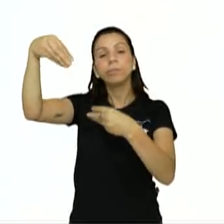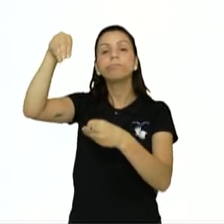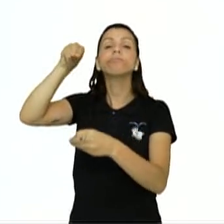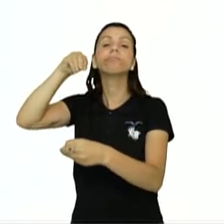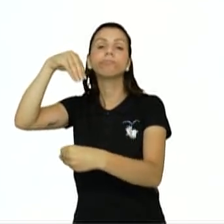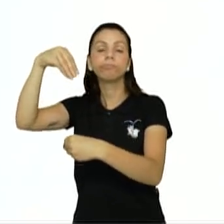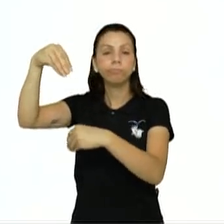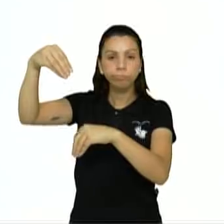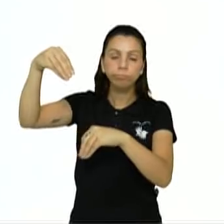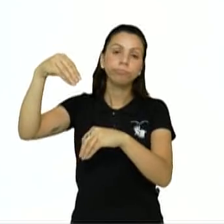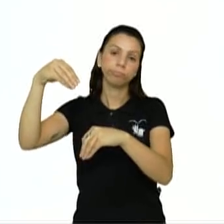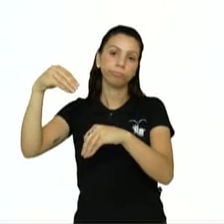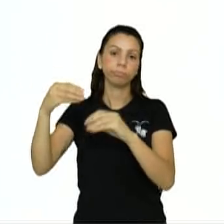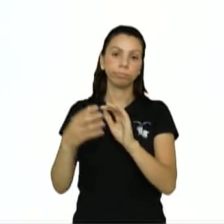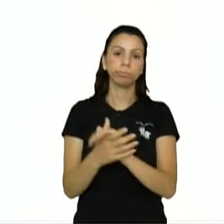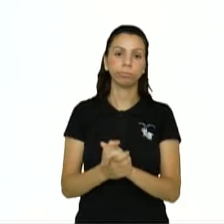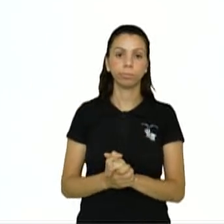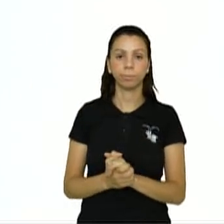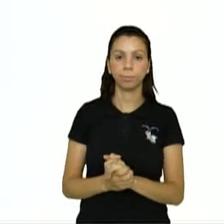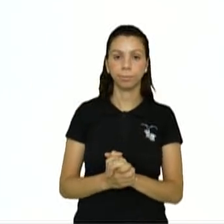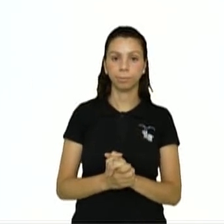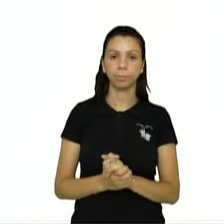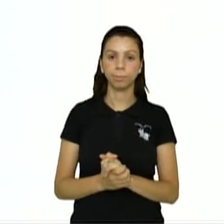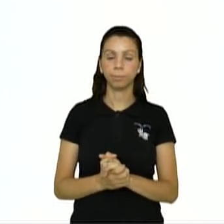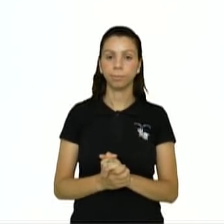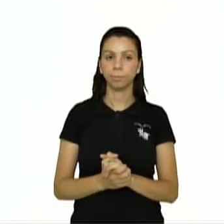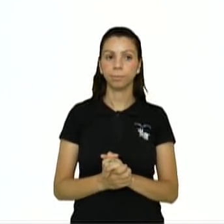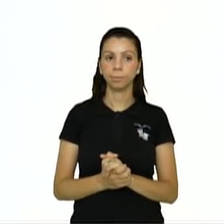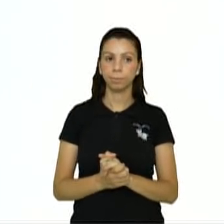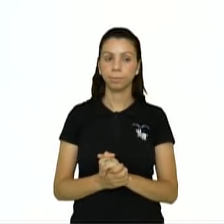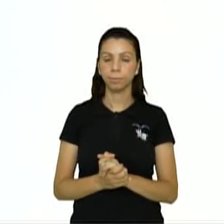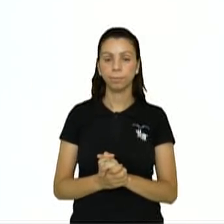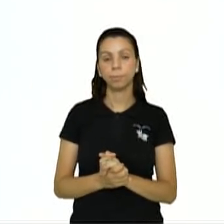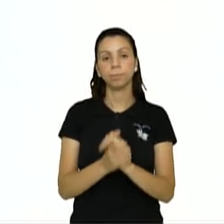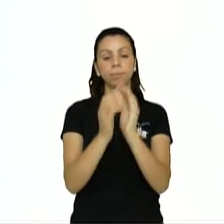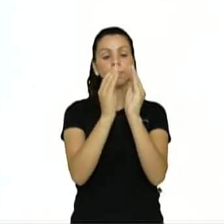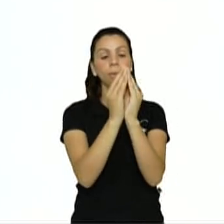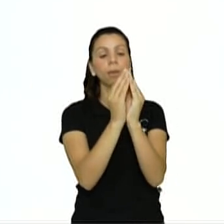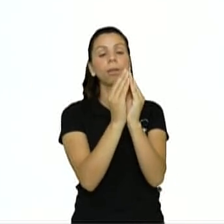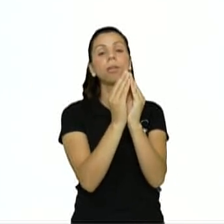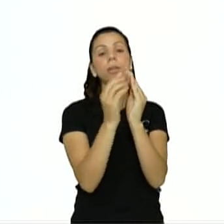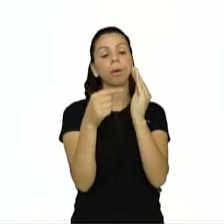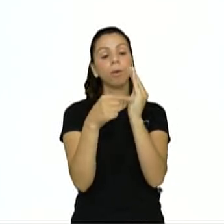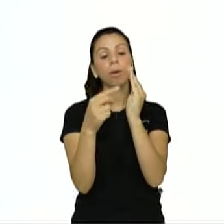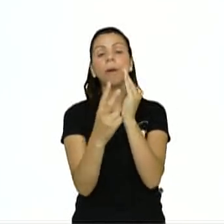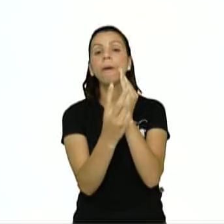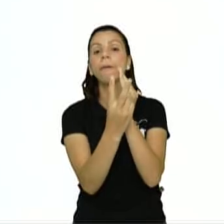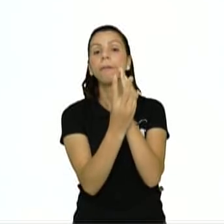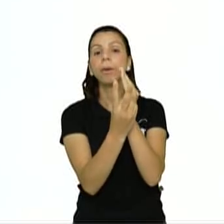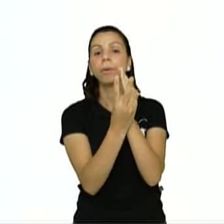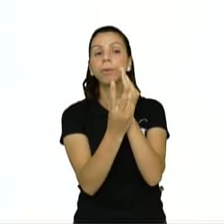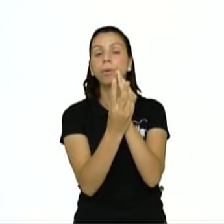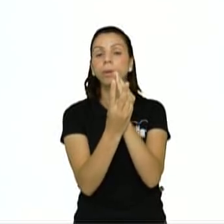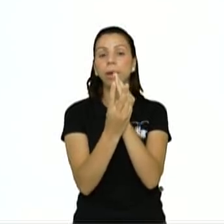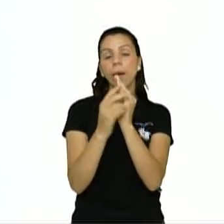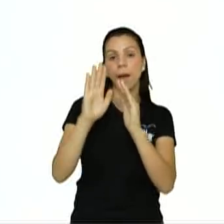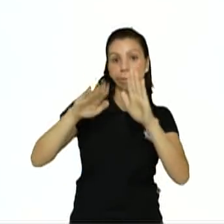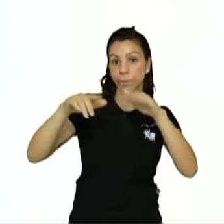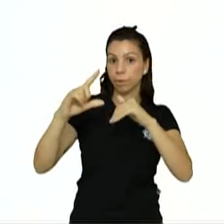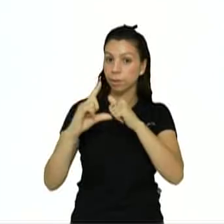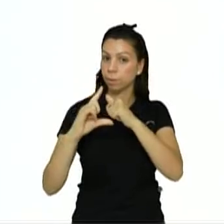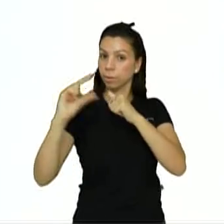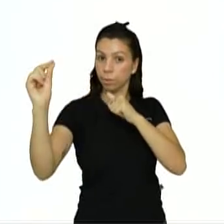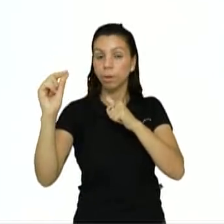conseguem machucar ou então pegar eles com mais facilidade. Essa camadinha de fora protege eles, às vezes eles conseguem até escapar de